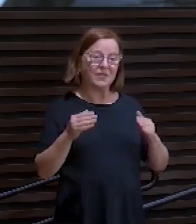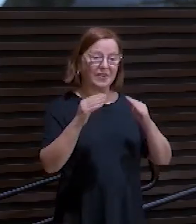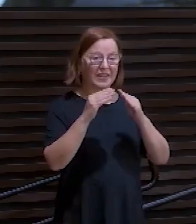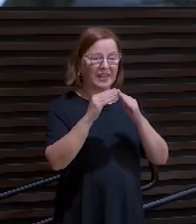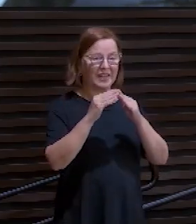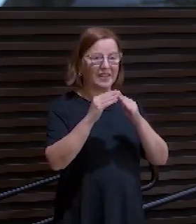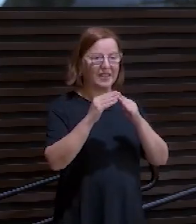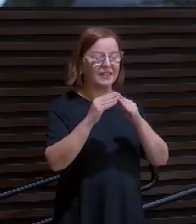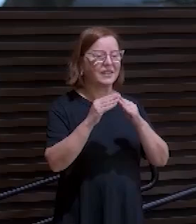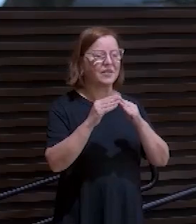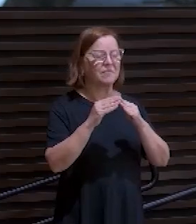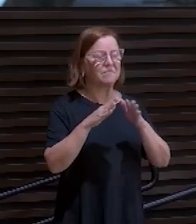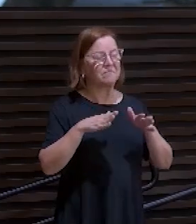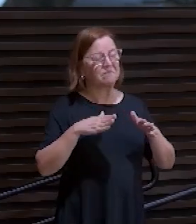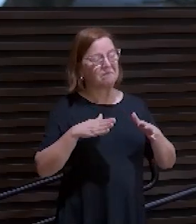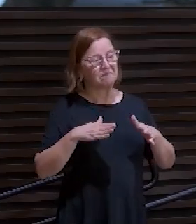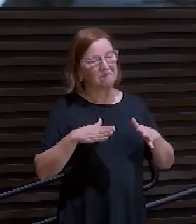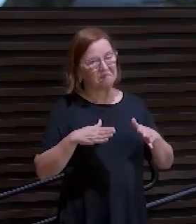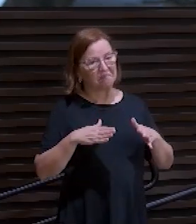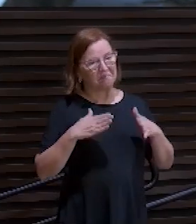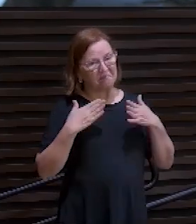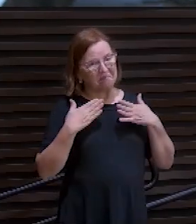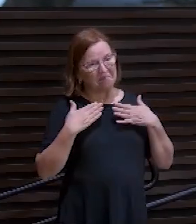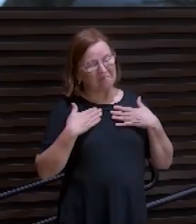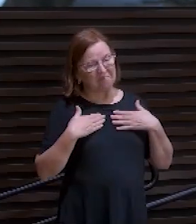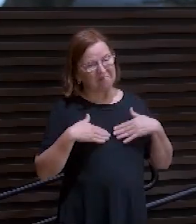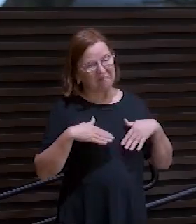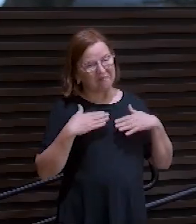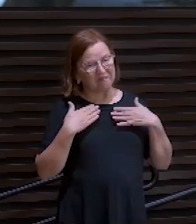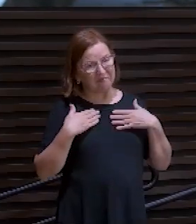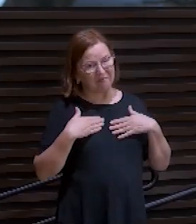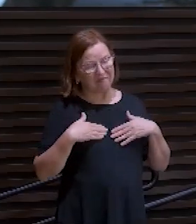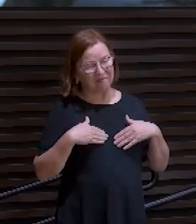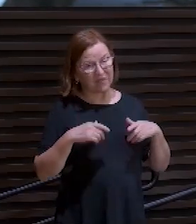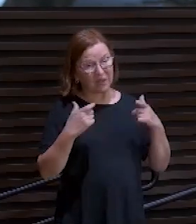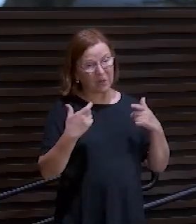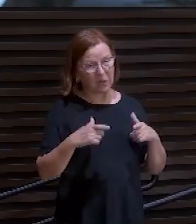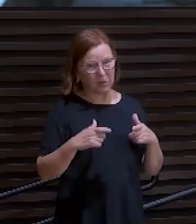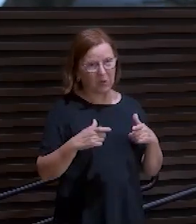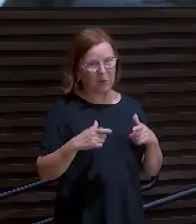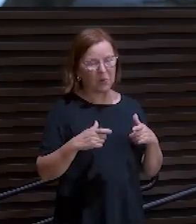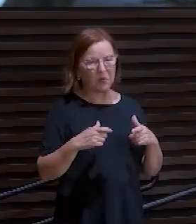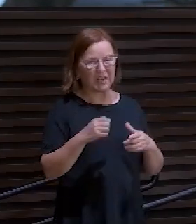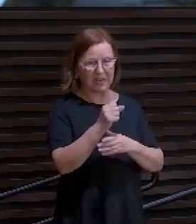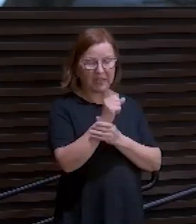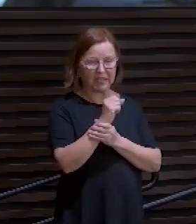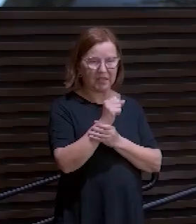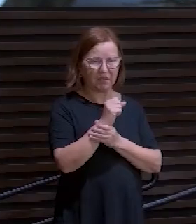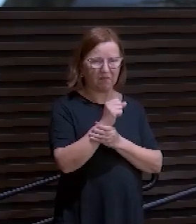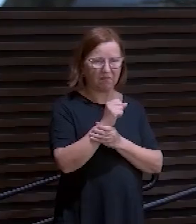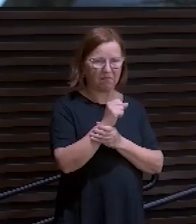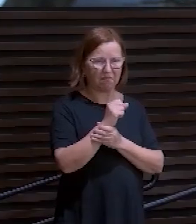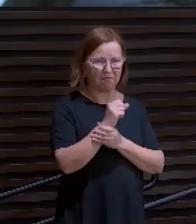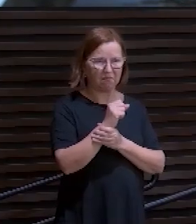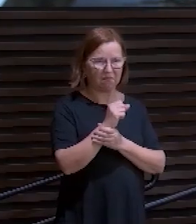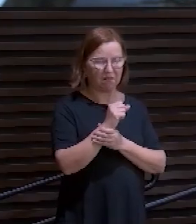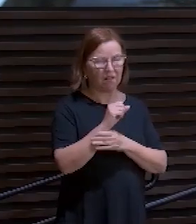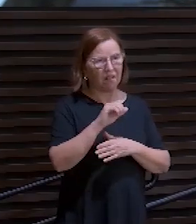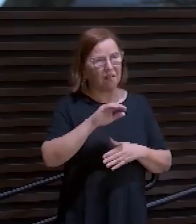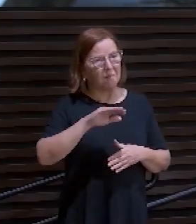um lugar que seria o nosso porto seguro, transforma esse lugar no pior de todos os